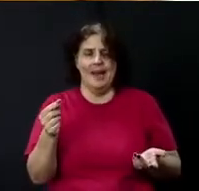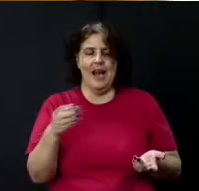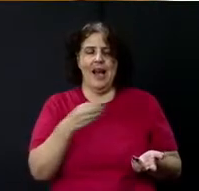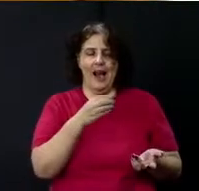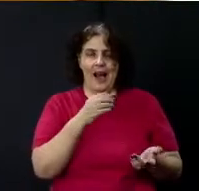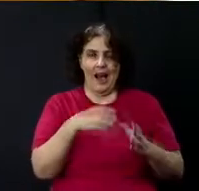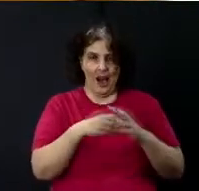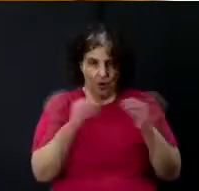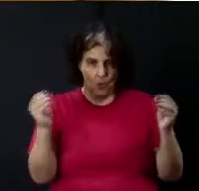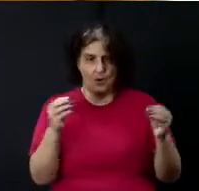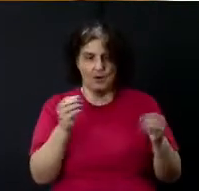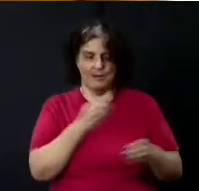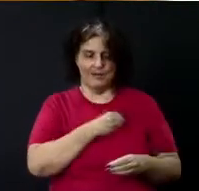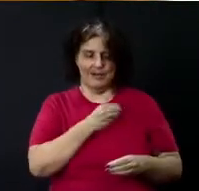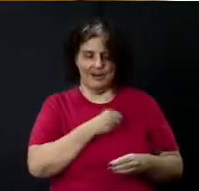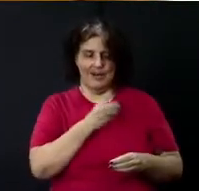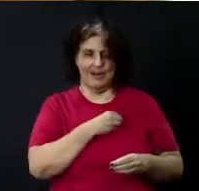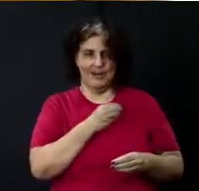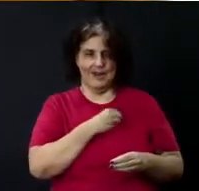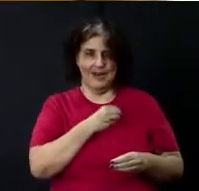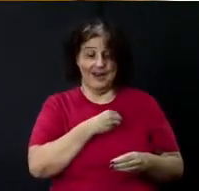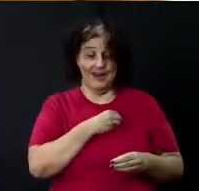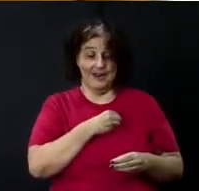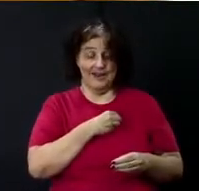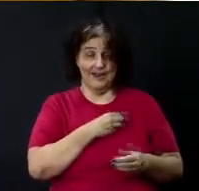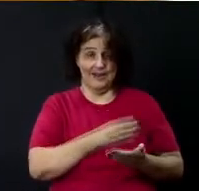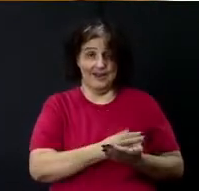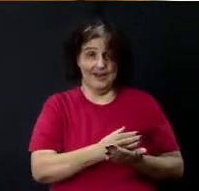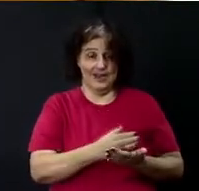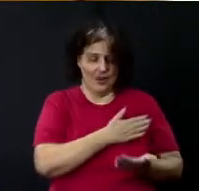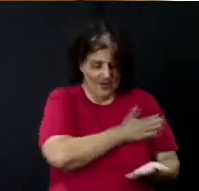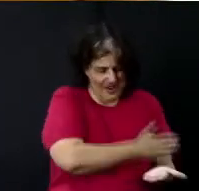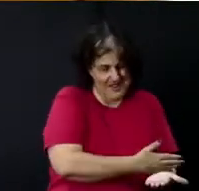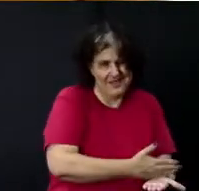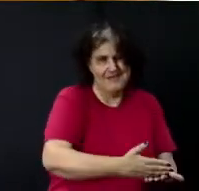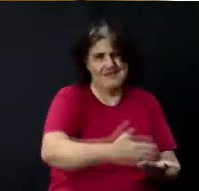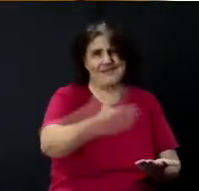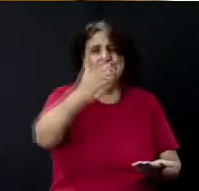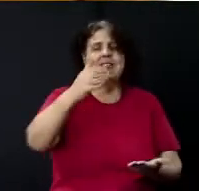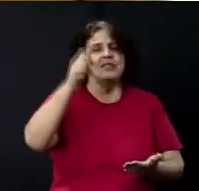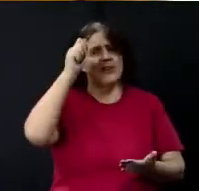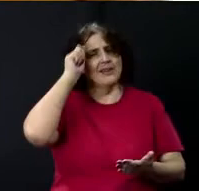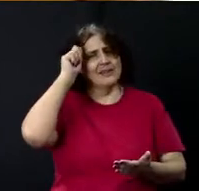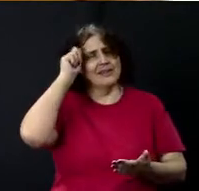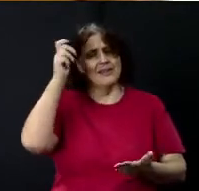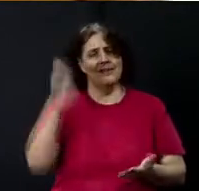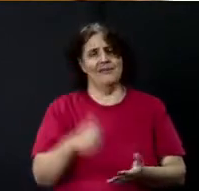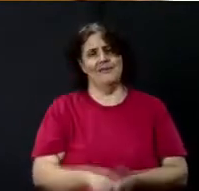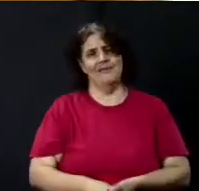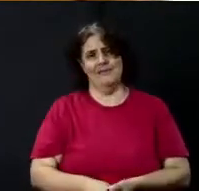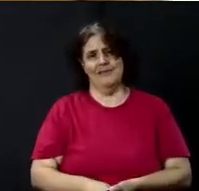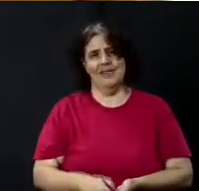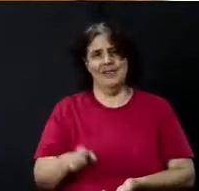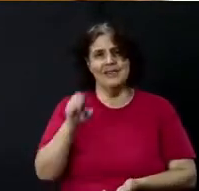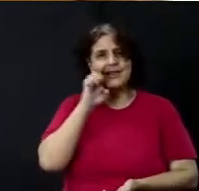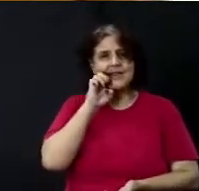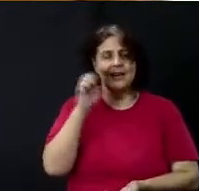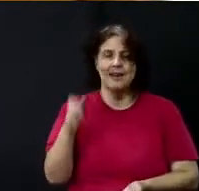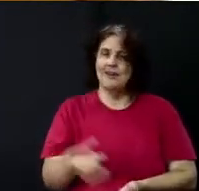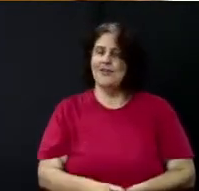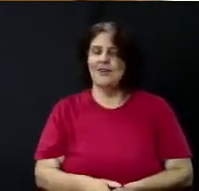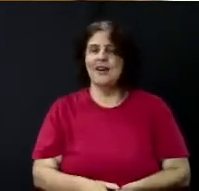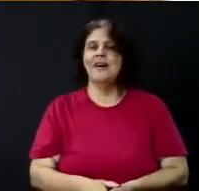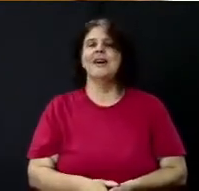permeia a humanidade desde a queda. Ao sermos curados deste